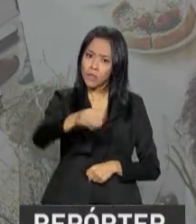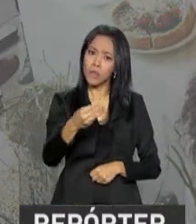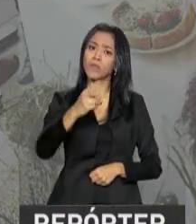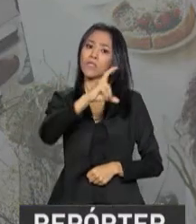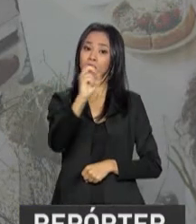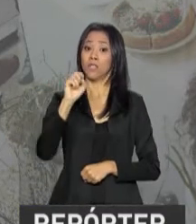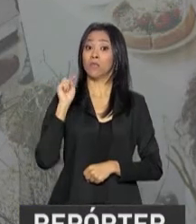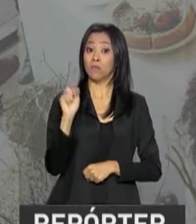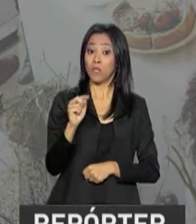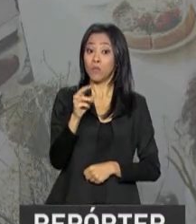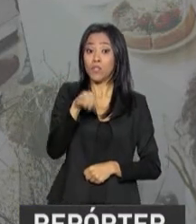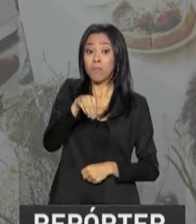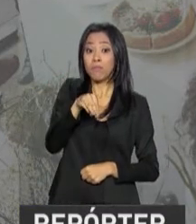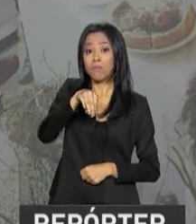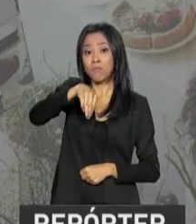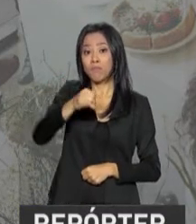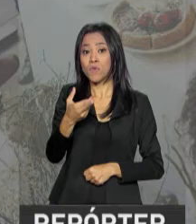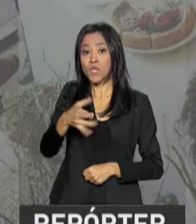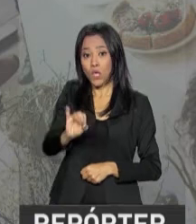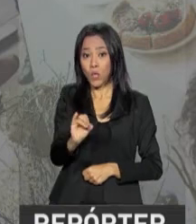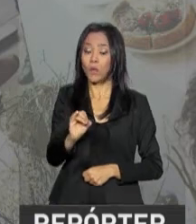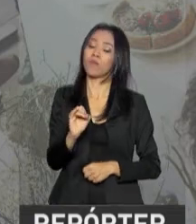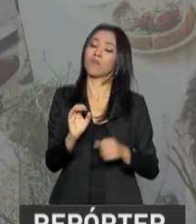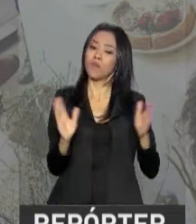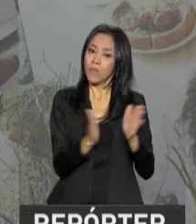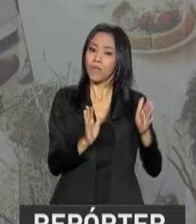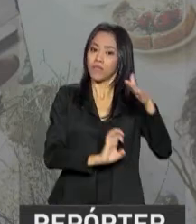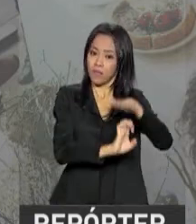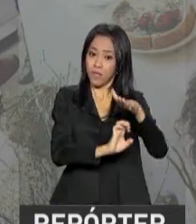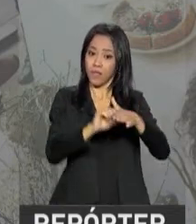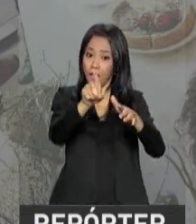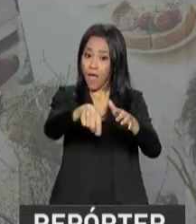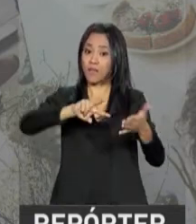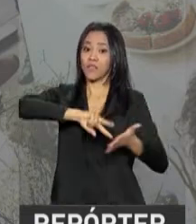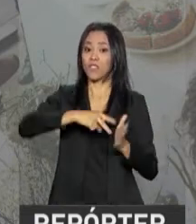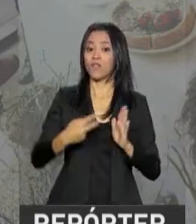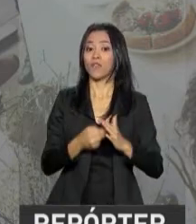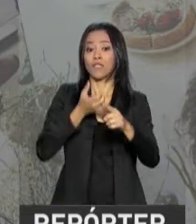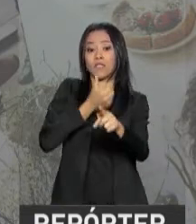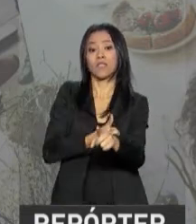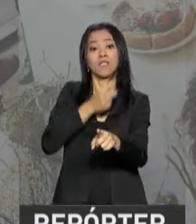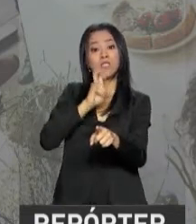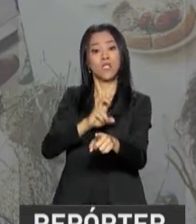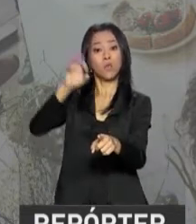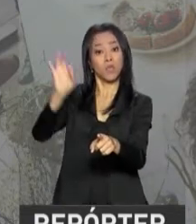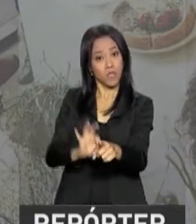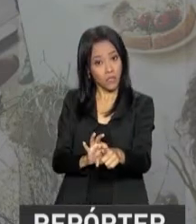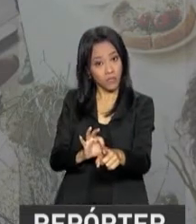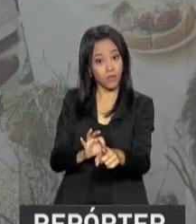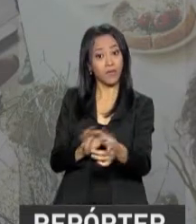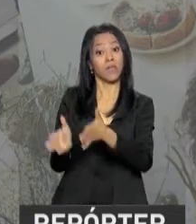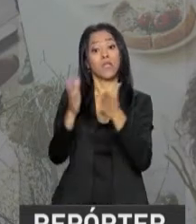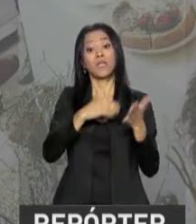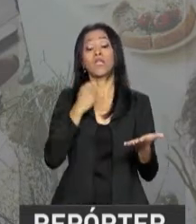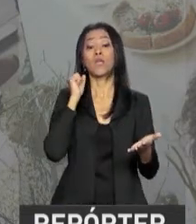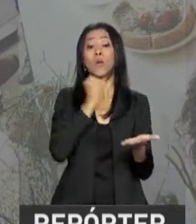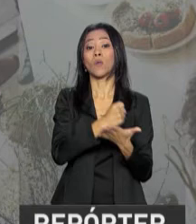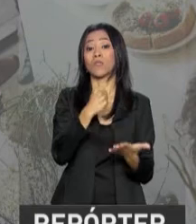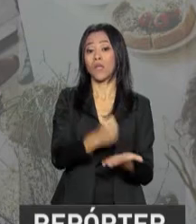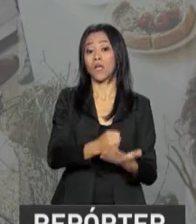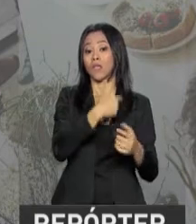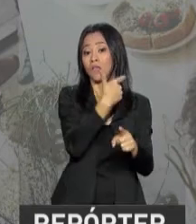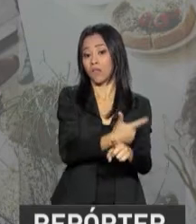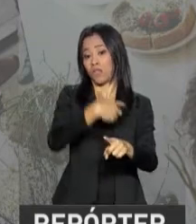empresas elas representam 65 por cento dos estabelecimentos ativos e empregam 29%